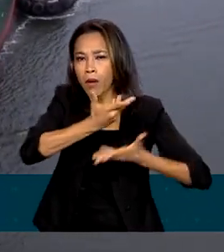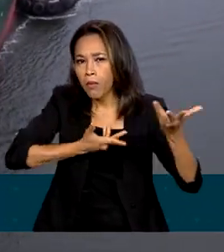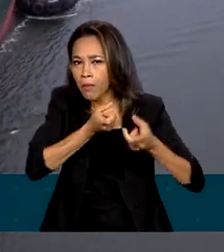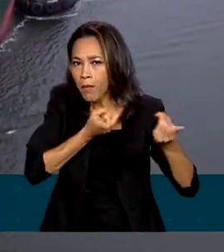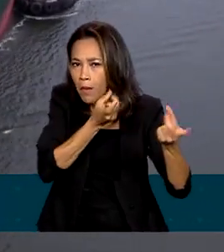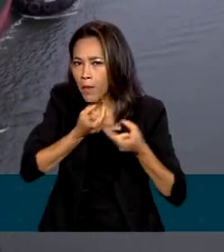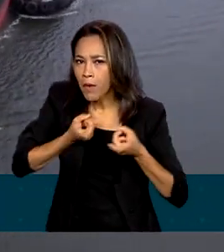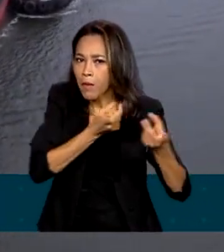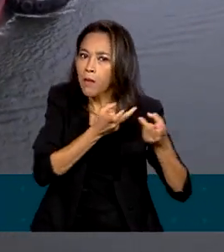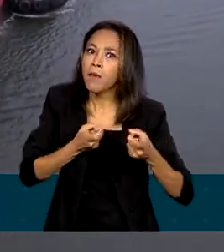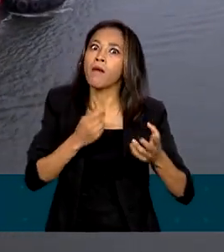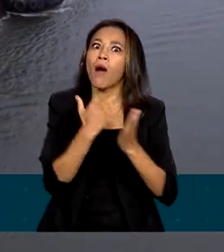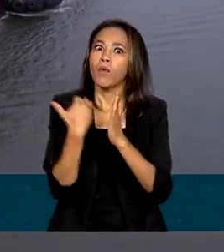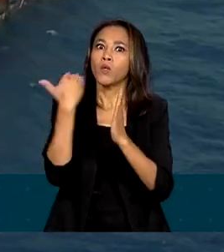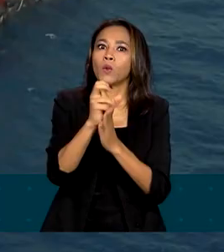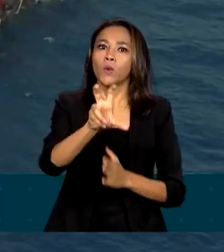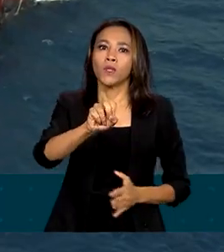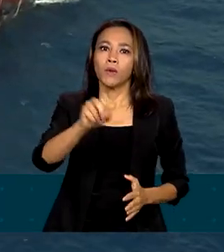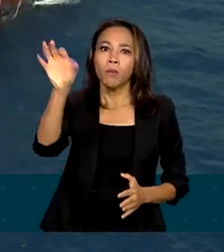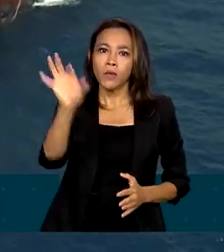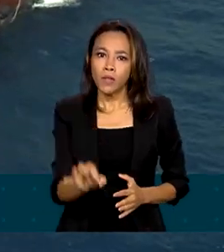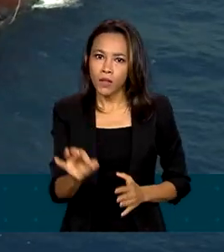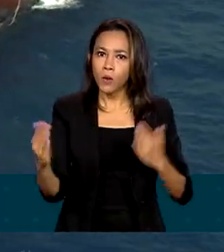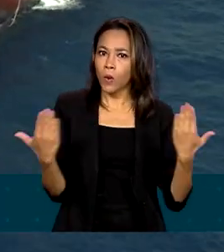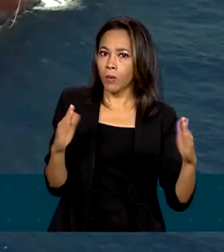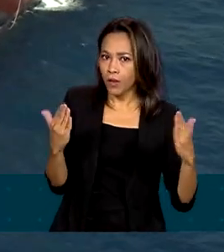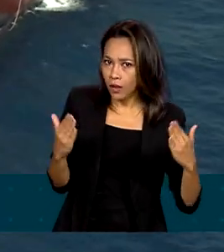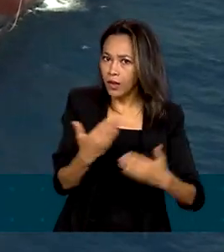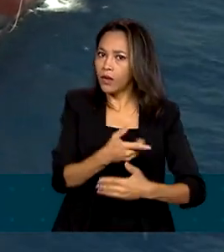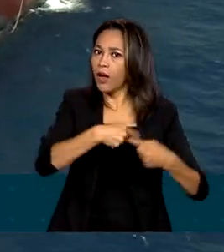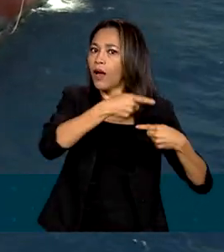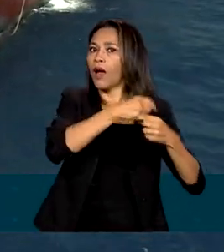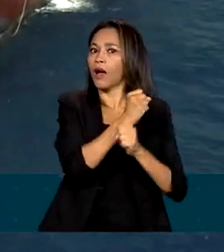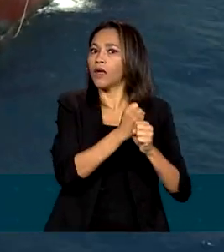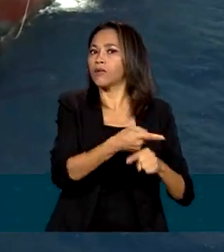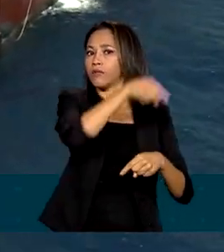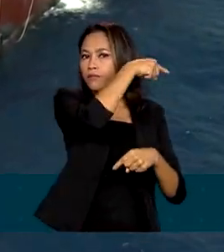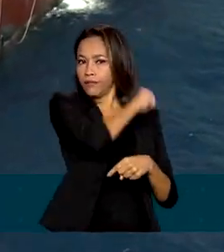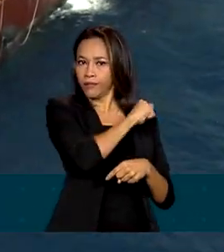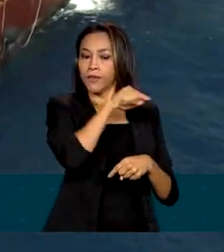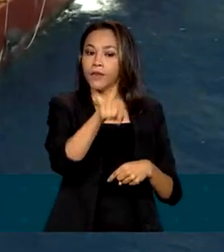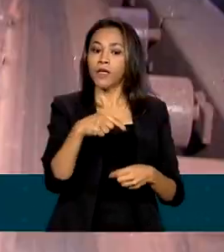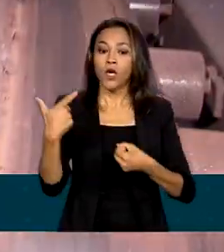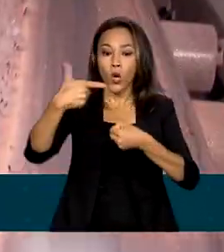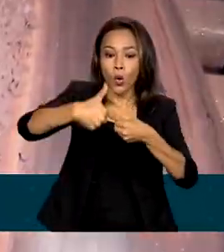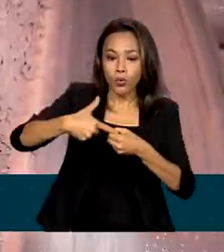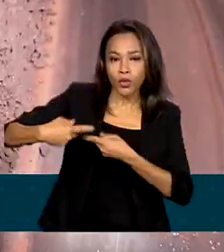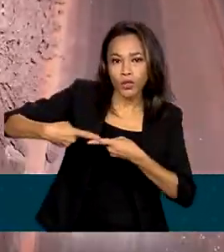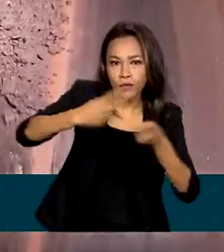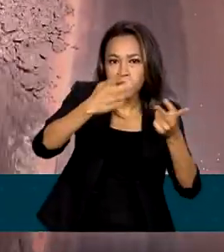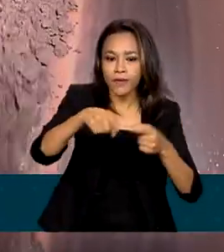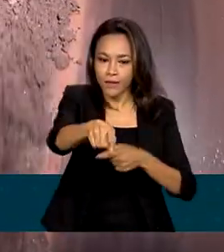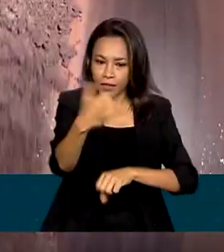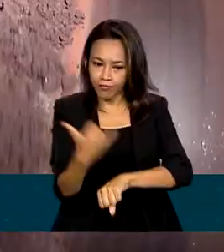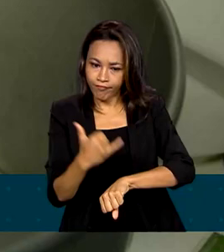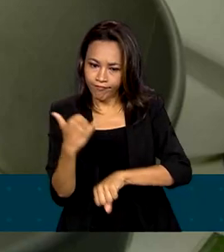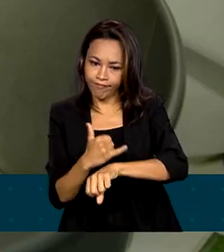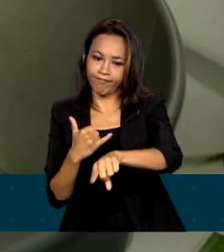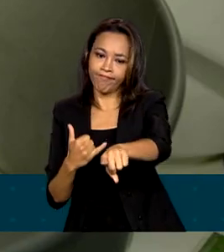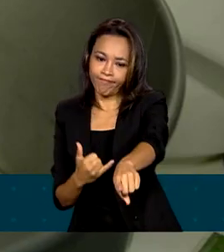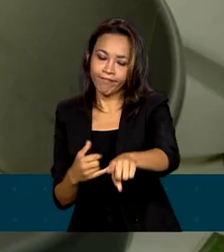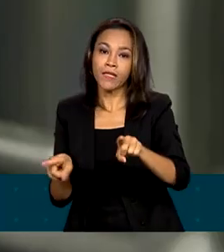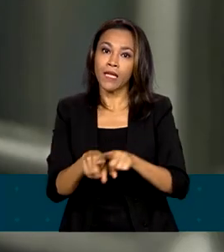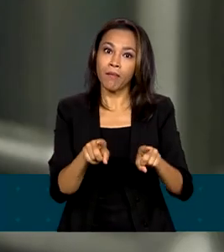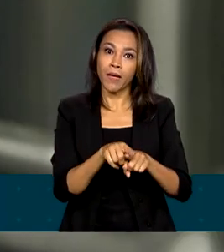em relação ao ano anterior. O Brasil exporta principalmente combustíveis e minérios e